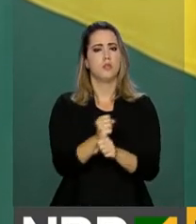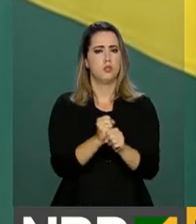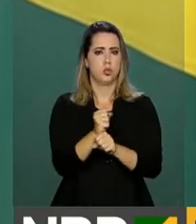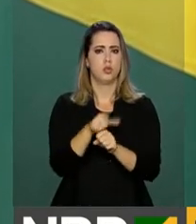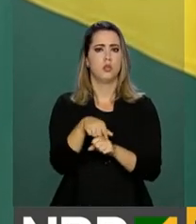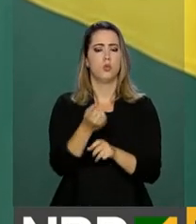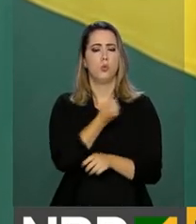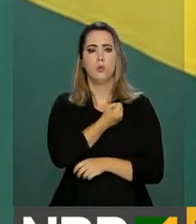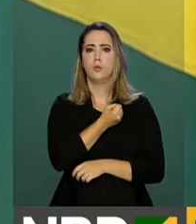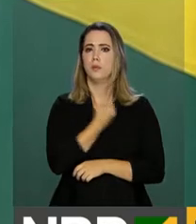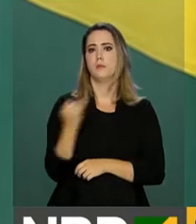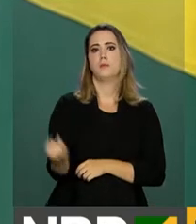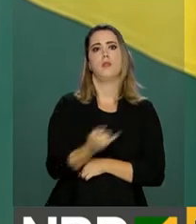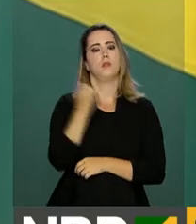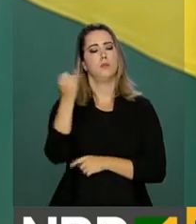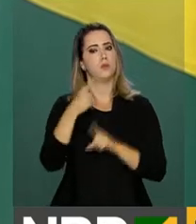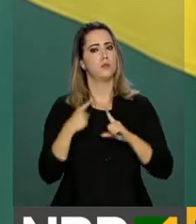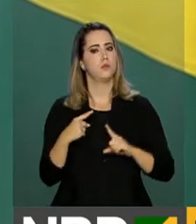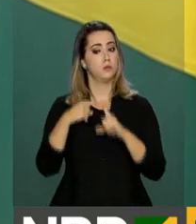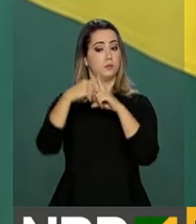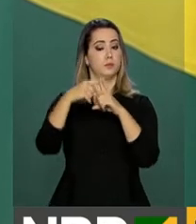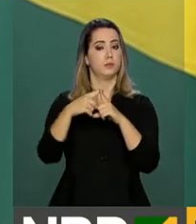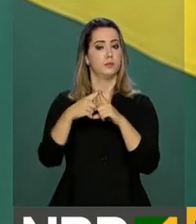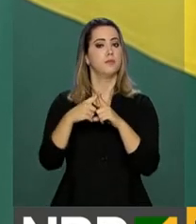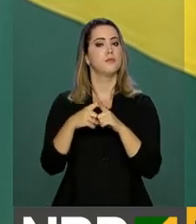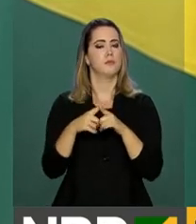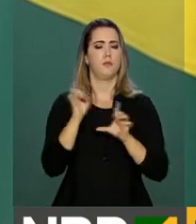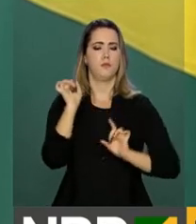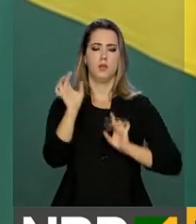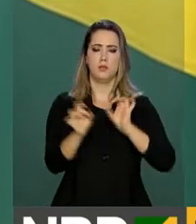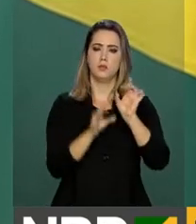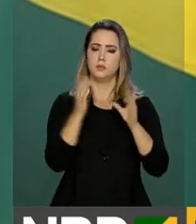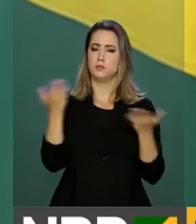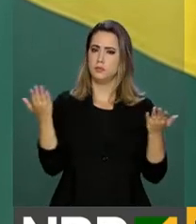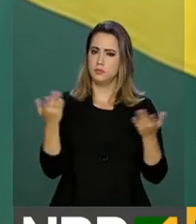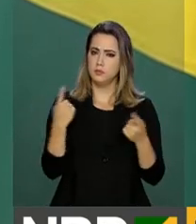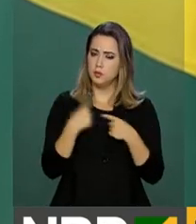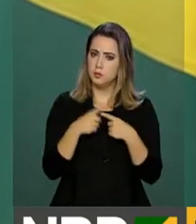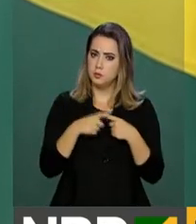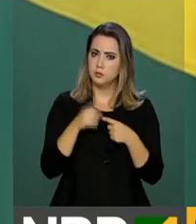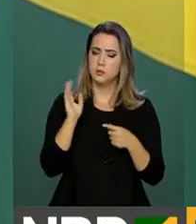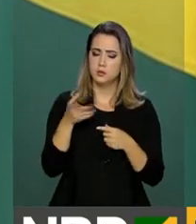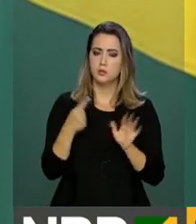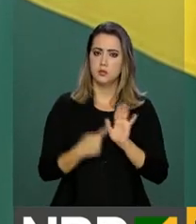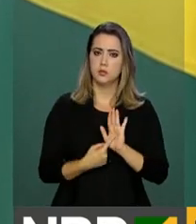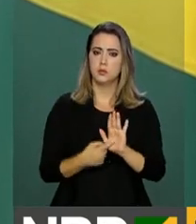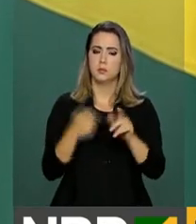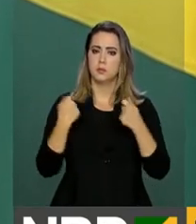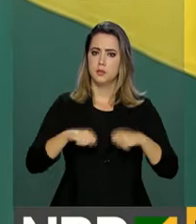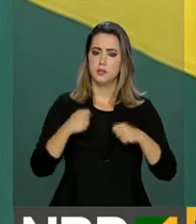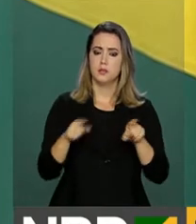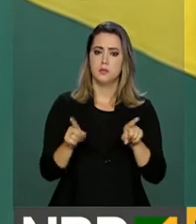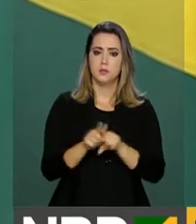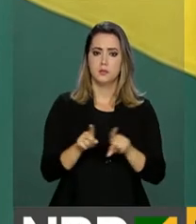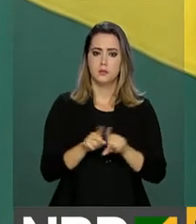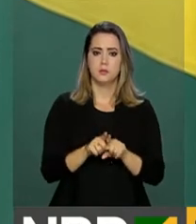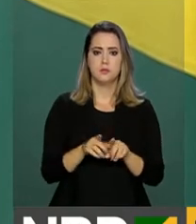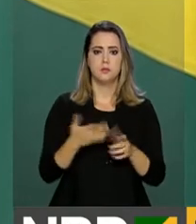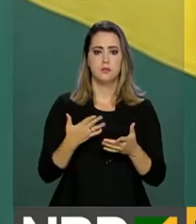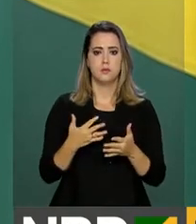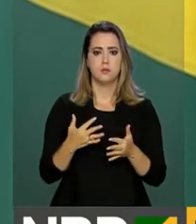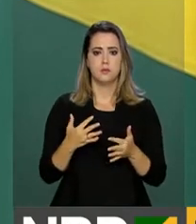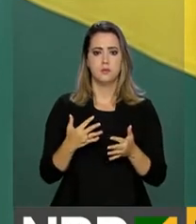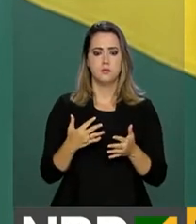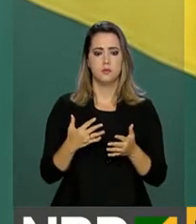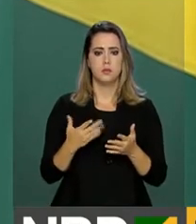com dados muito positivos especialmente porque essa altura nós vamos também é diz compreender